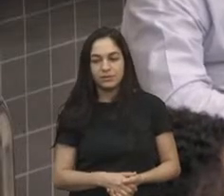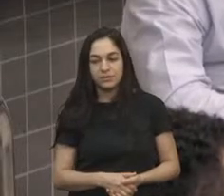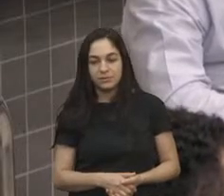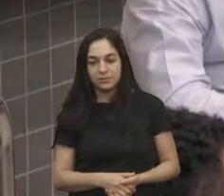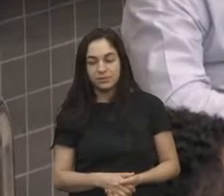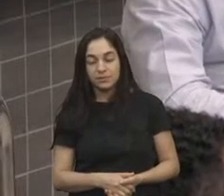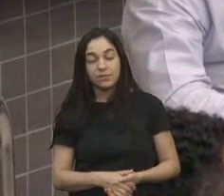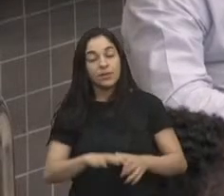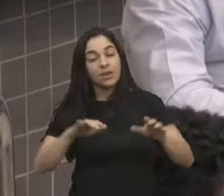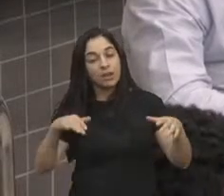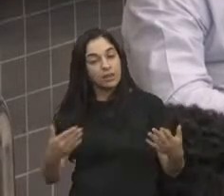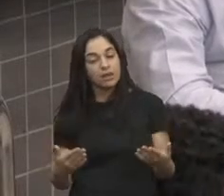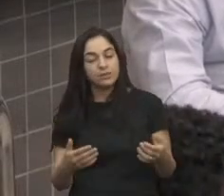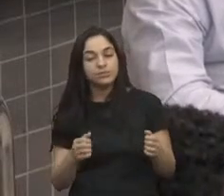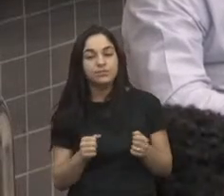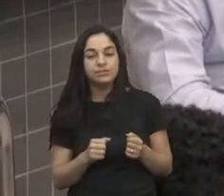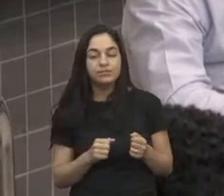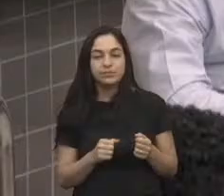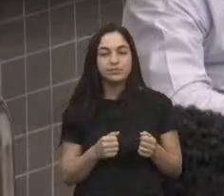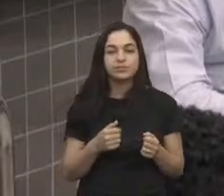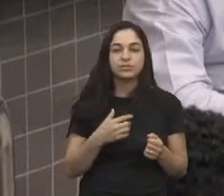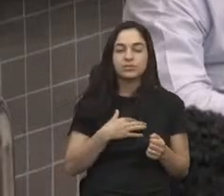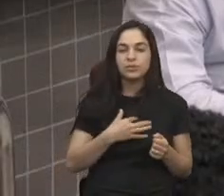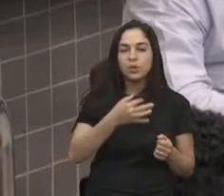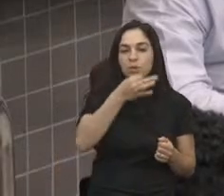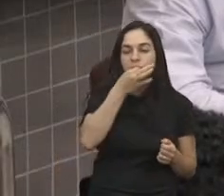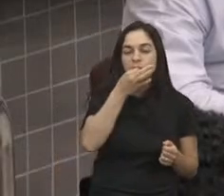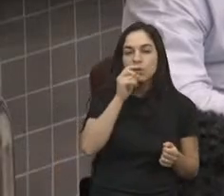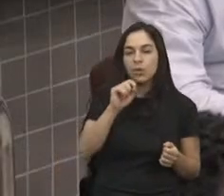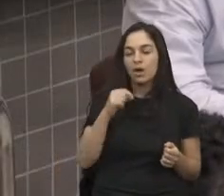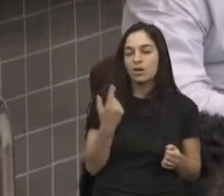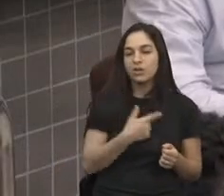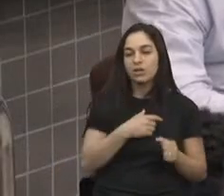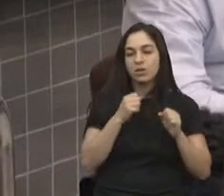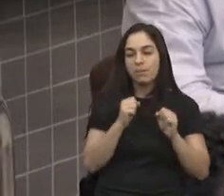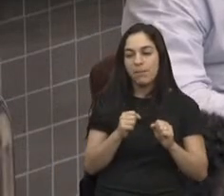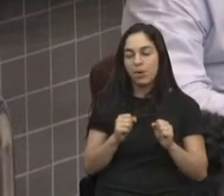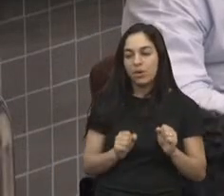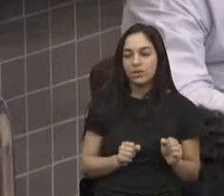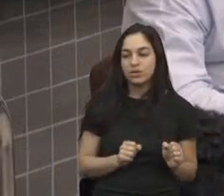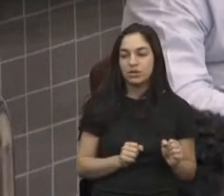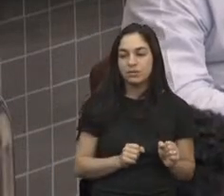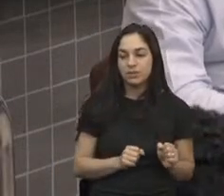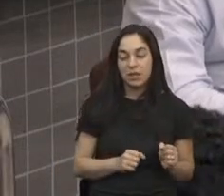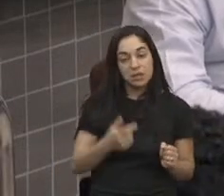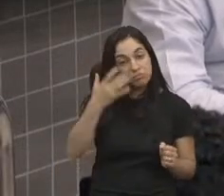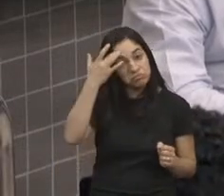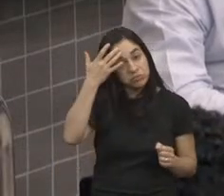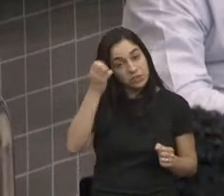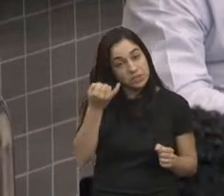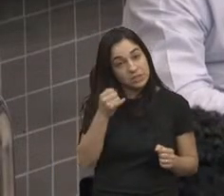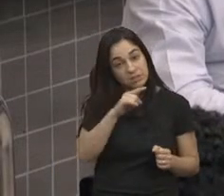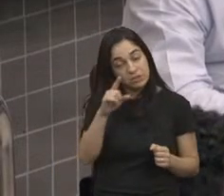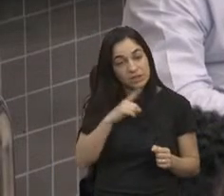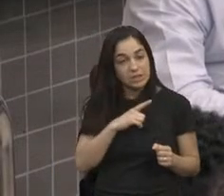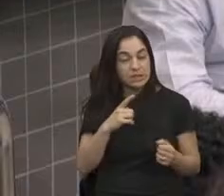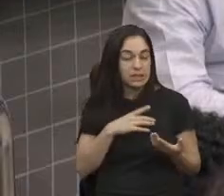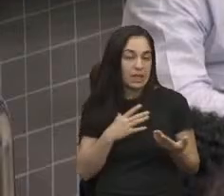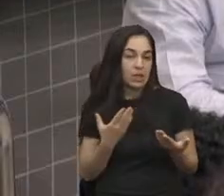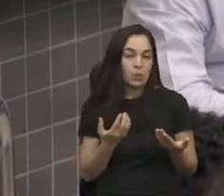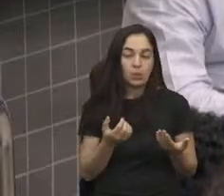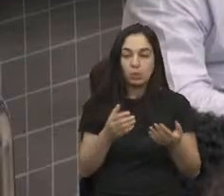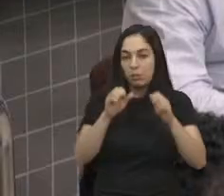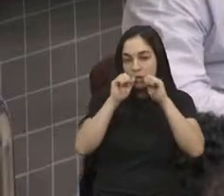Tá, então eu acho que a gente pode sentar, não sei se vocês têm uma associação, se vocês